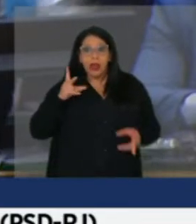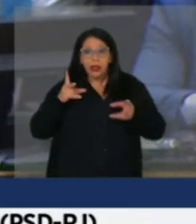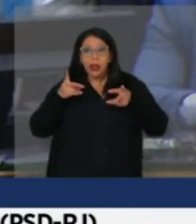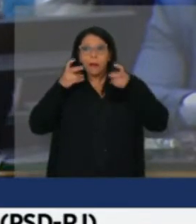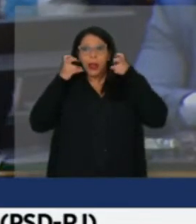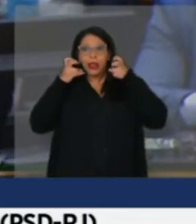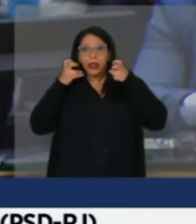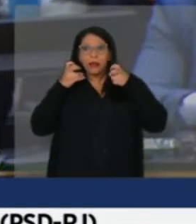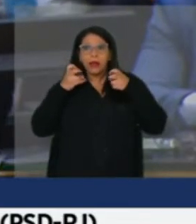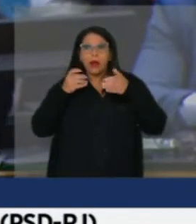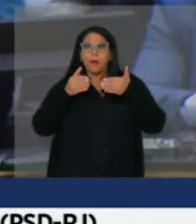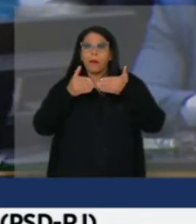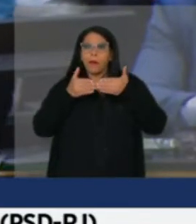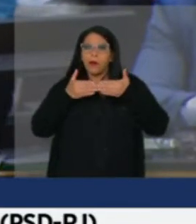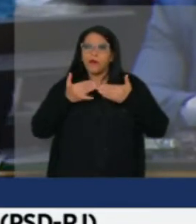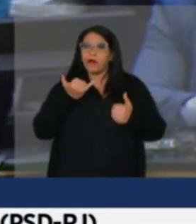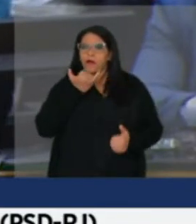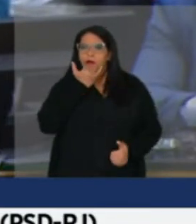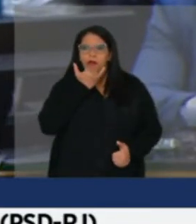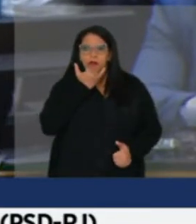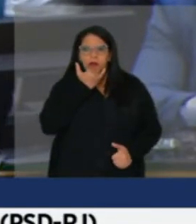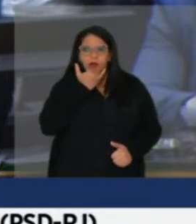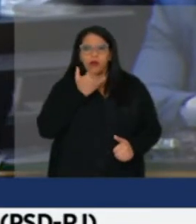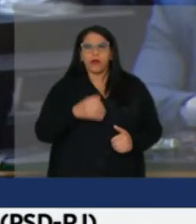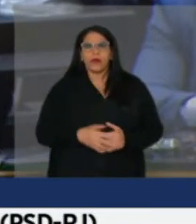falou, por favor, minhas desculpas antecipadas.